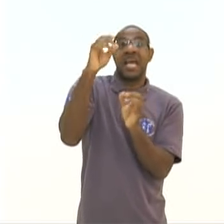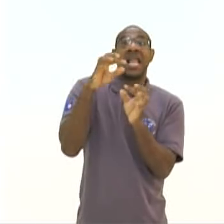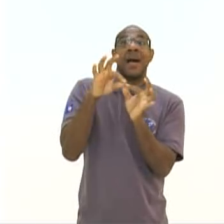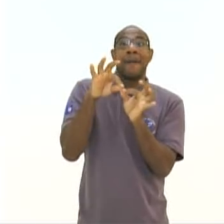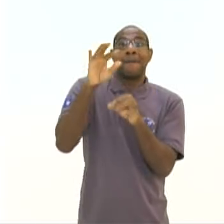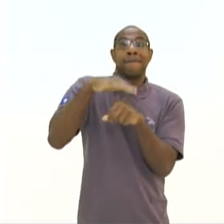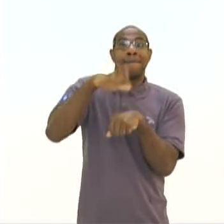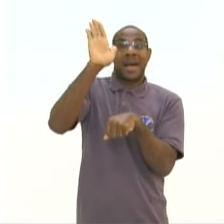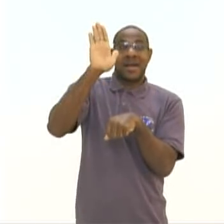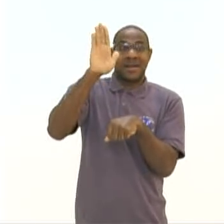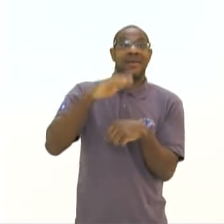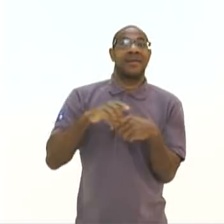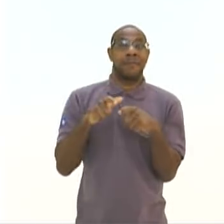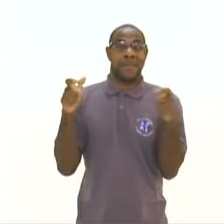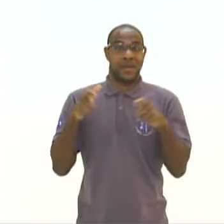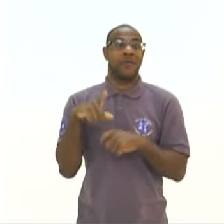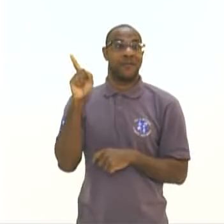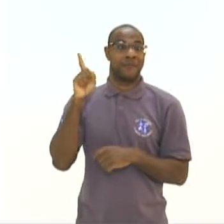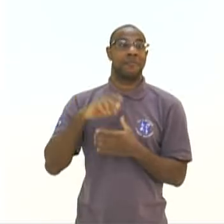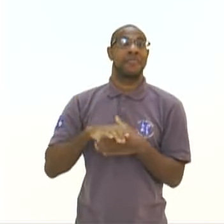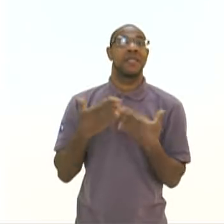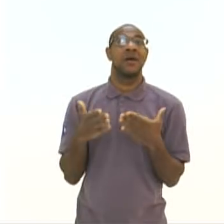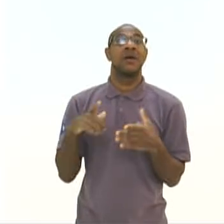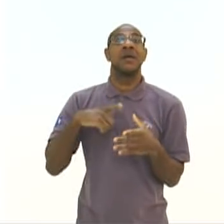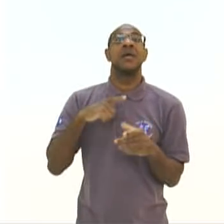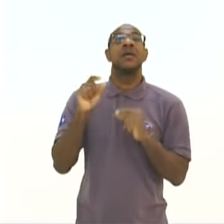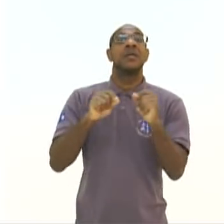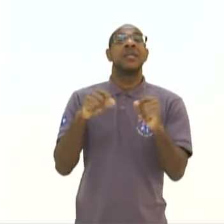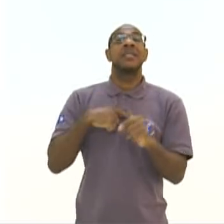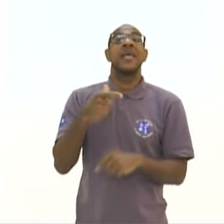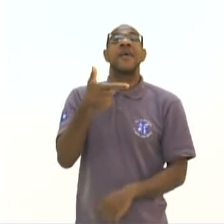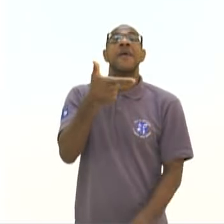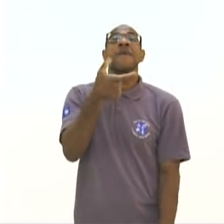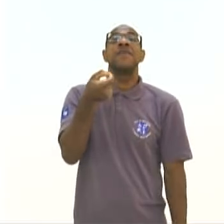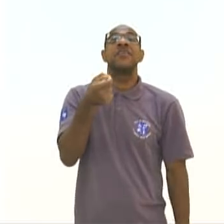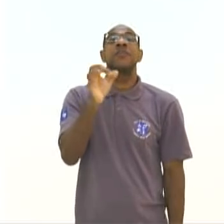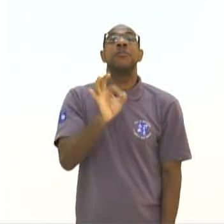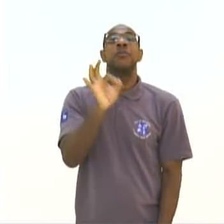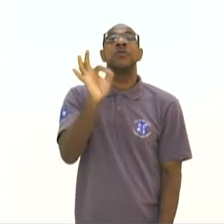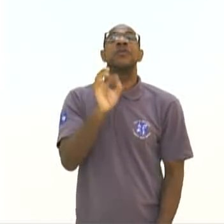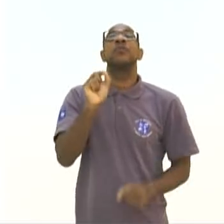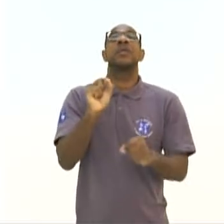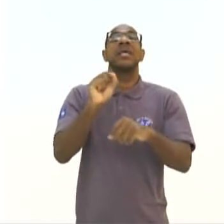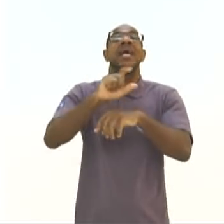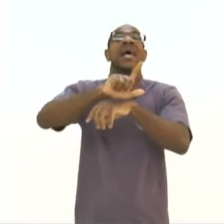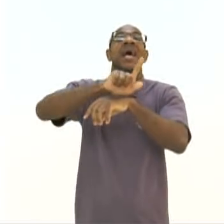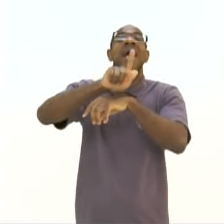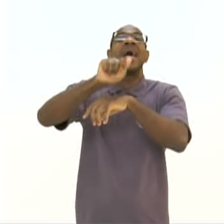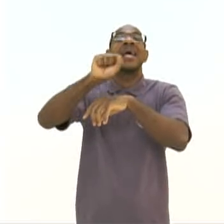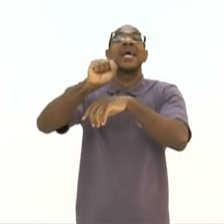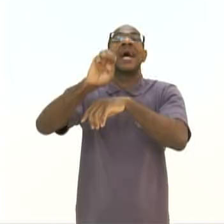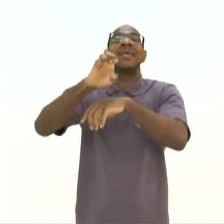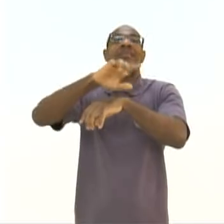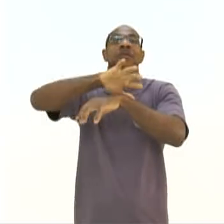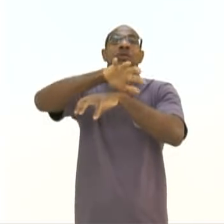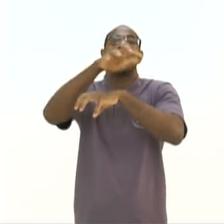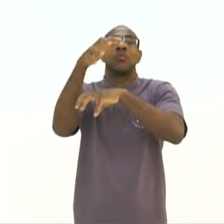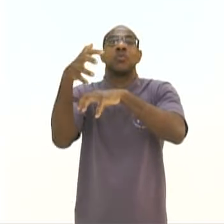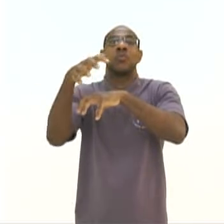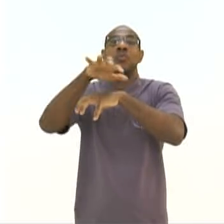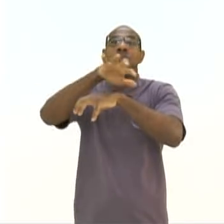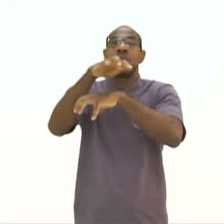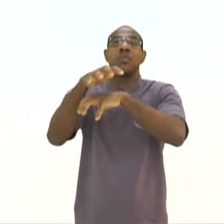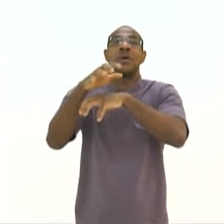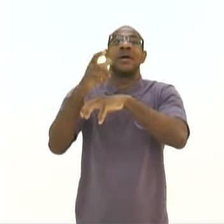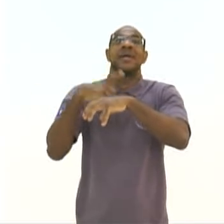maior. Na estratosfera, nós temos 20% dos gases atmosféricos. É rica em quê? Gás